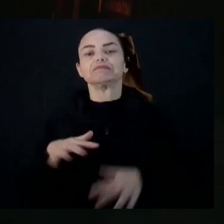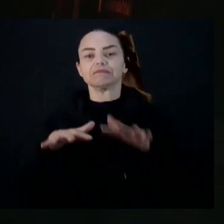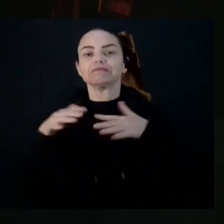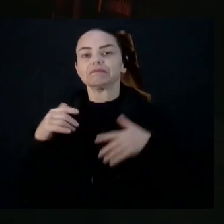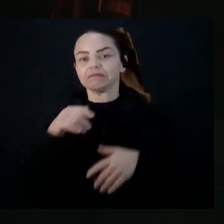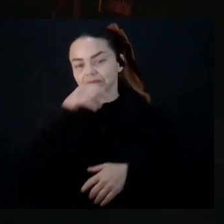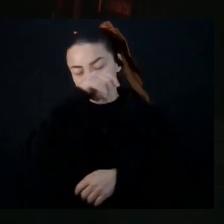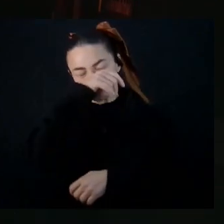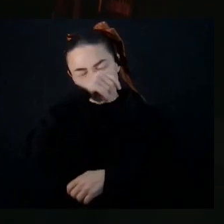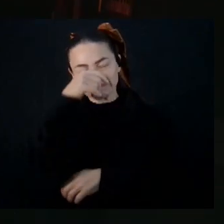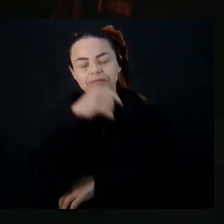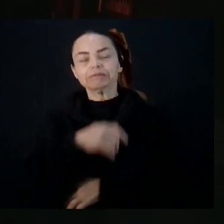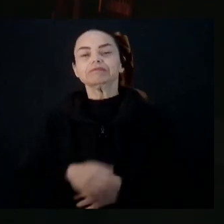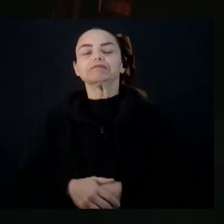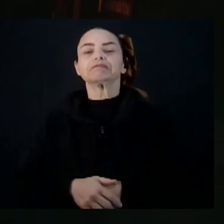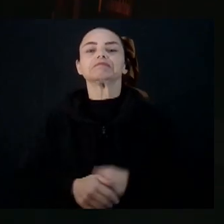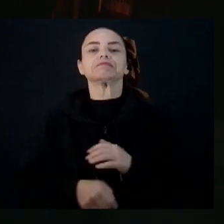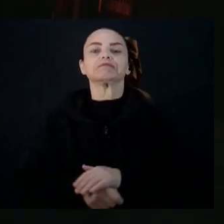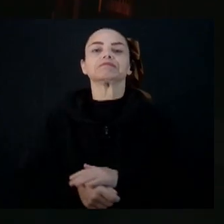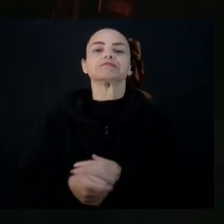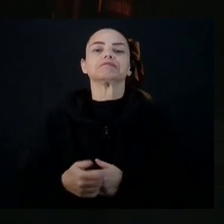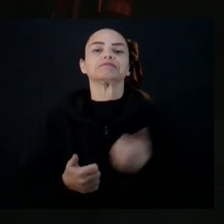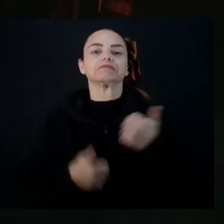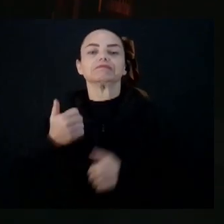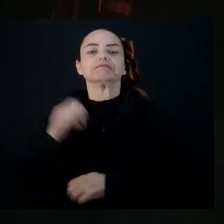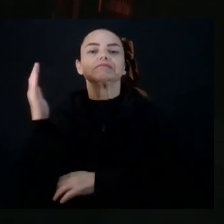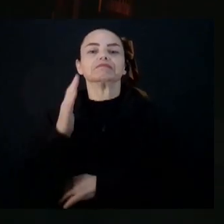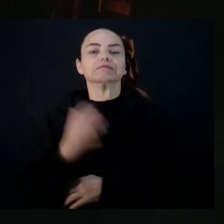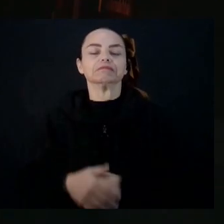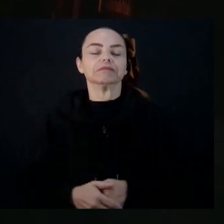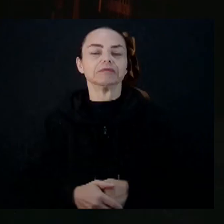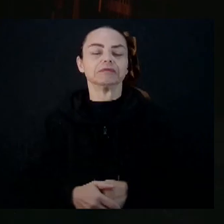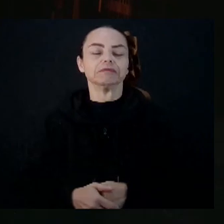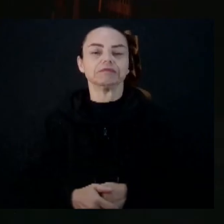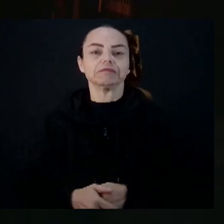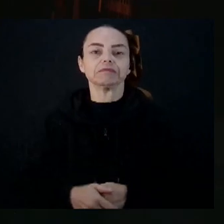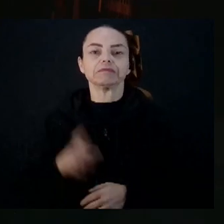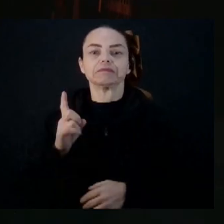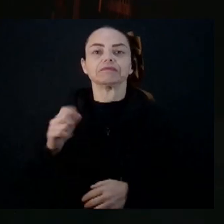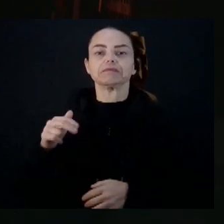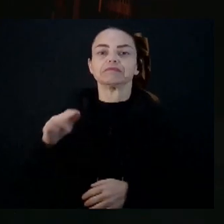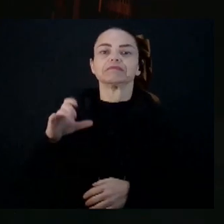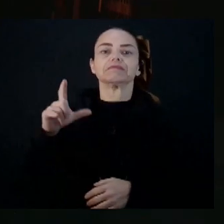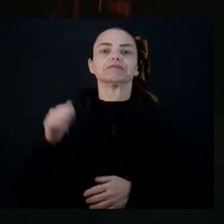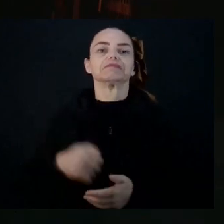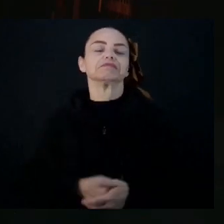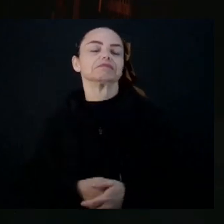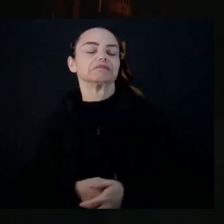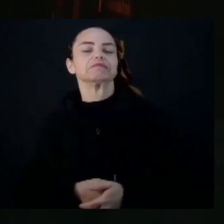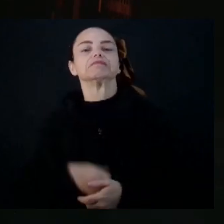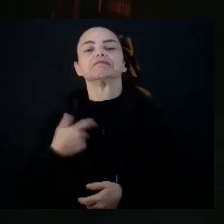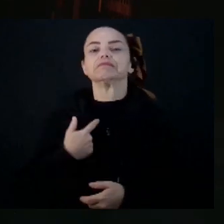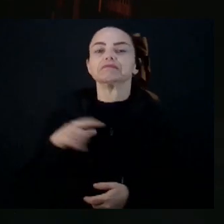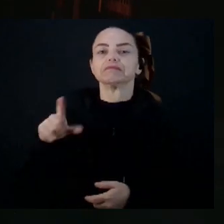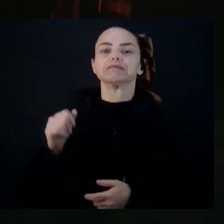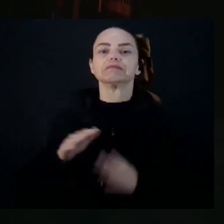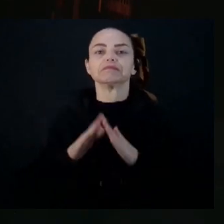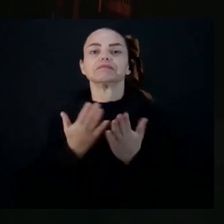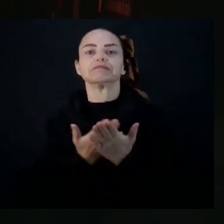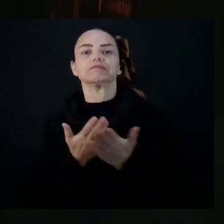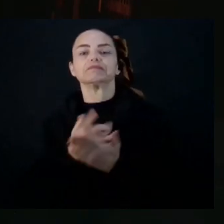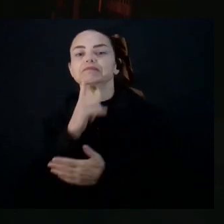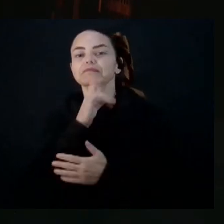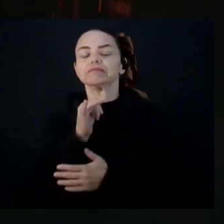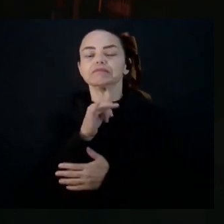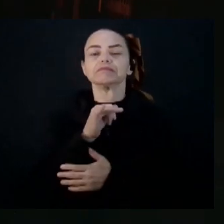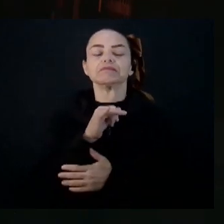tá? Por conta do Jogo do Brasil, tá bom, gente? A Daniela Pereira do Castelo. Na hora de escolher uma escola, os pais devem olhar